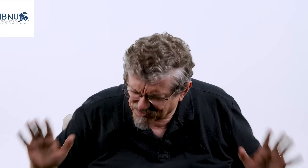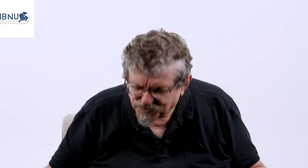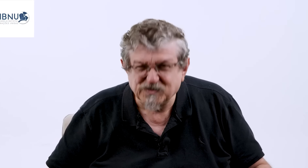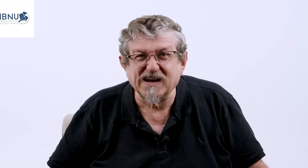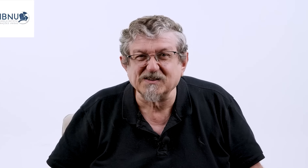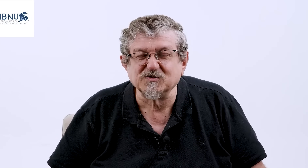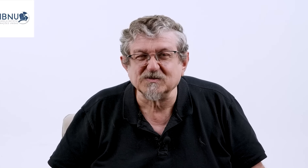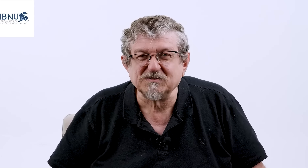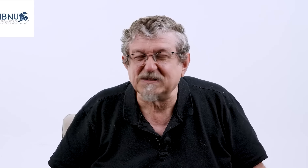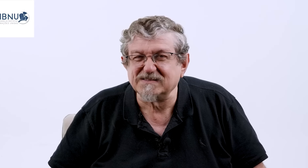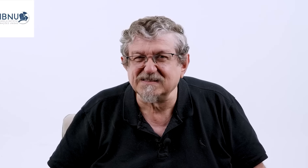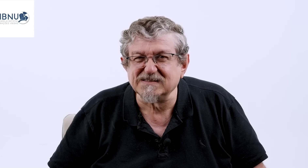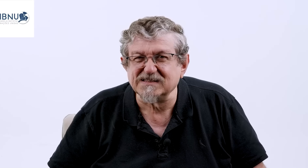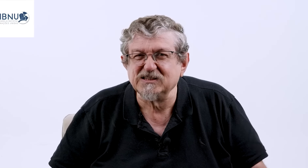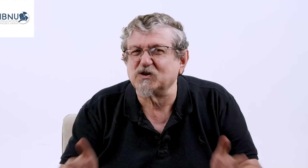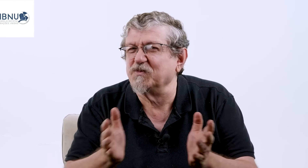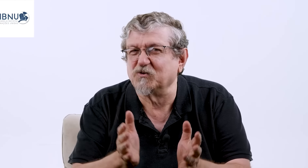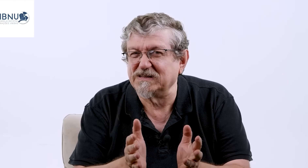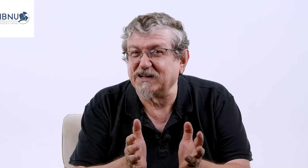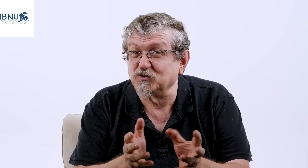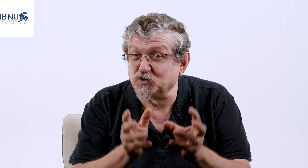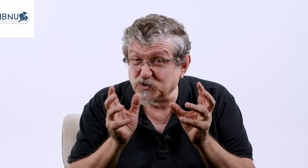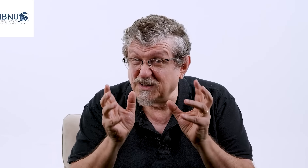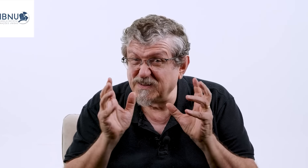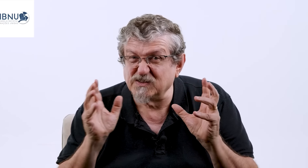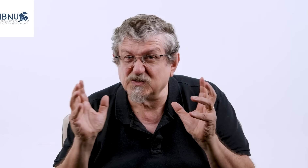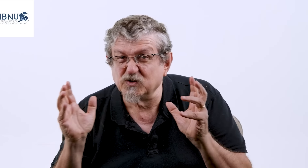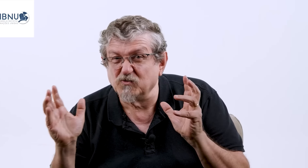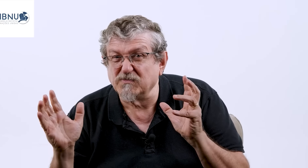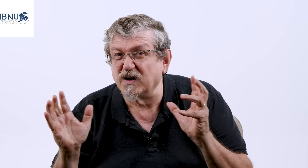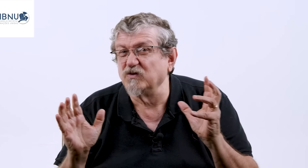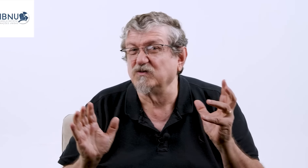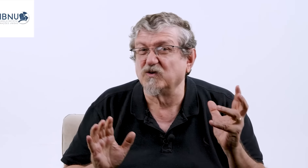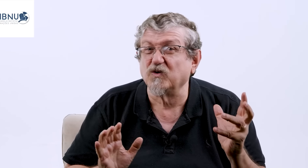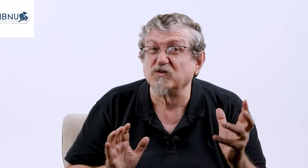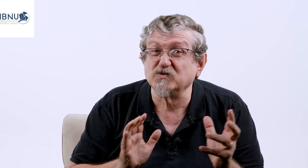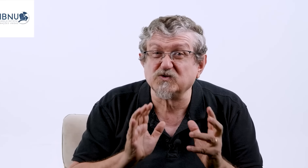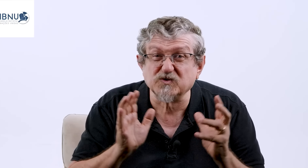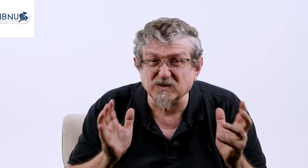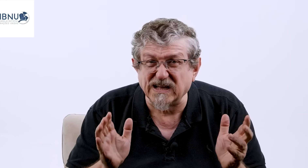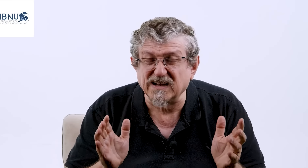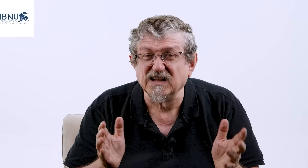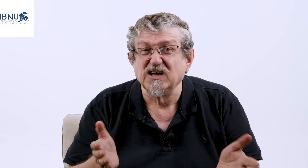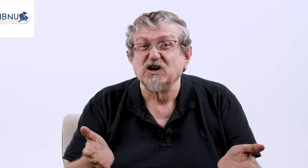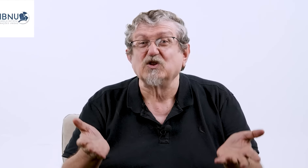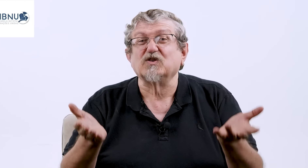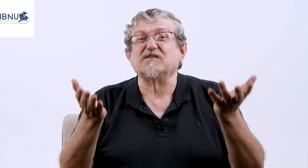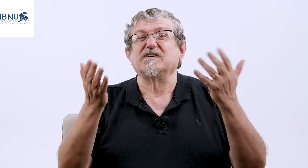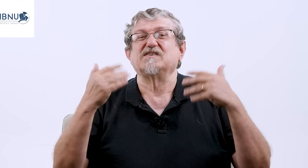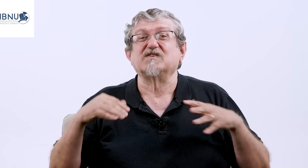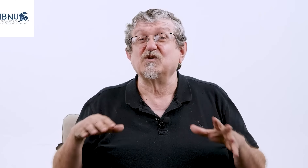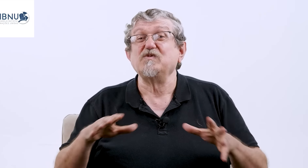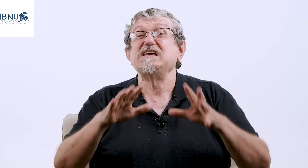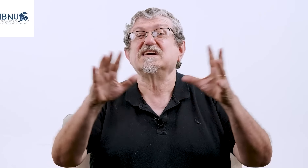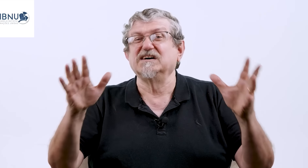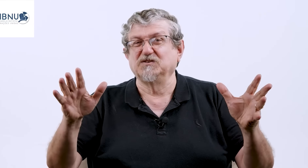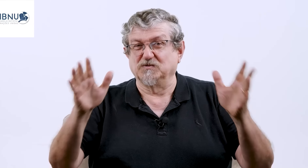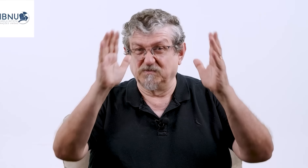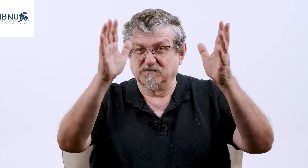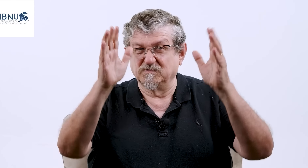e de associar-se com quem precisa. E tome cuidado, toda vez que o mal sondar, toda vez que